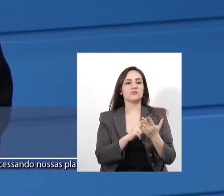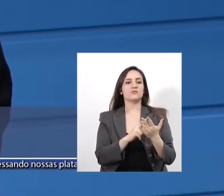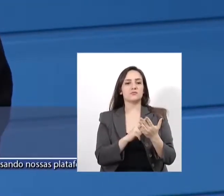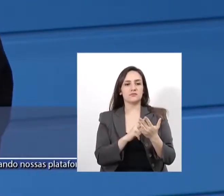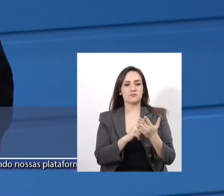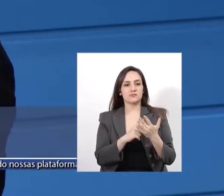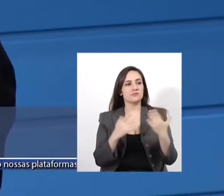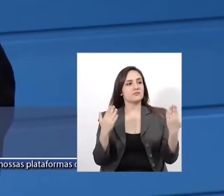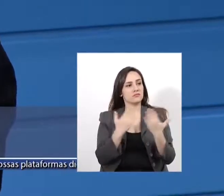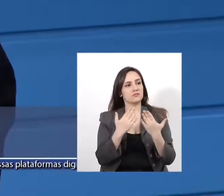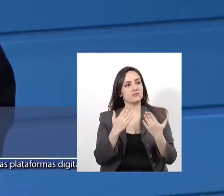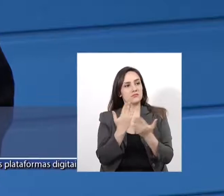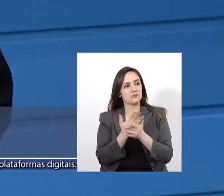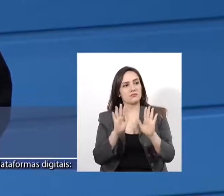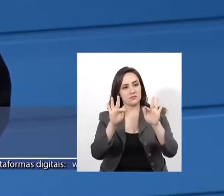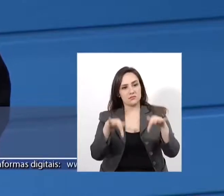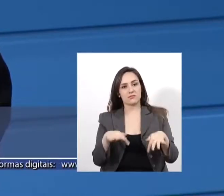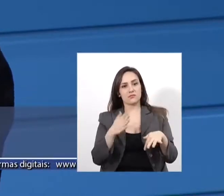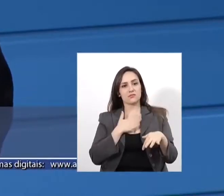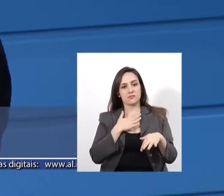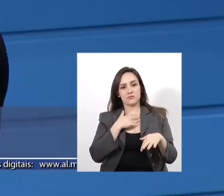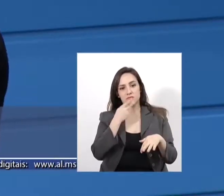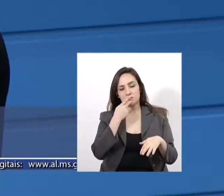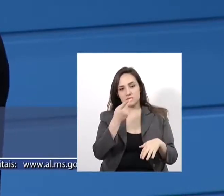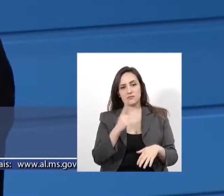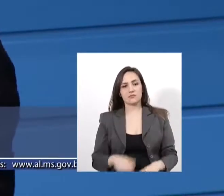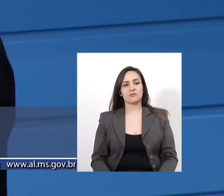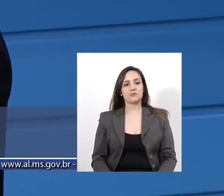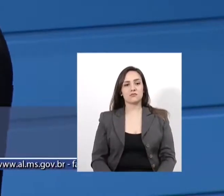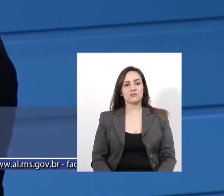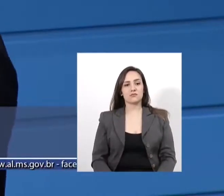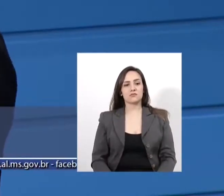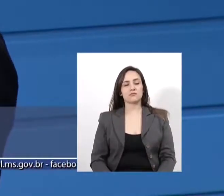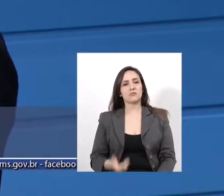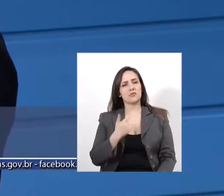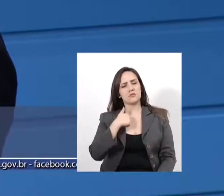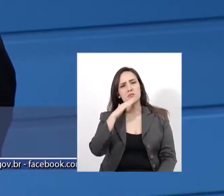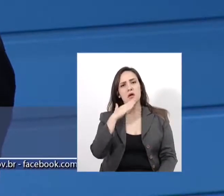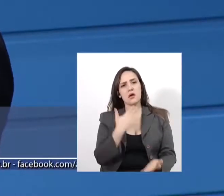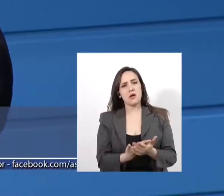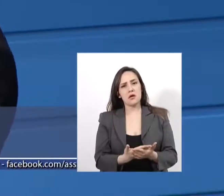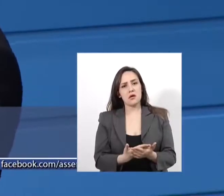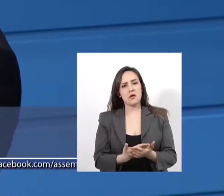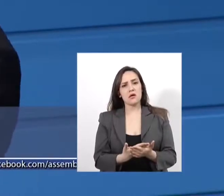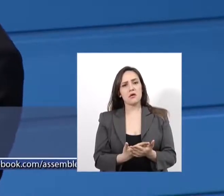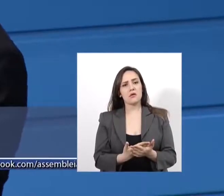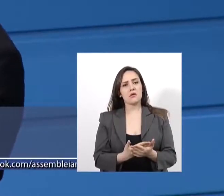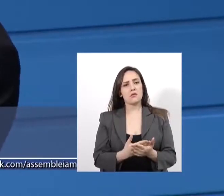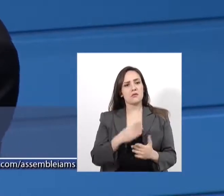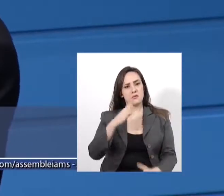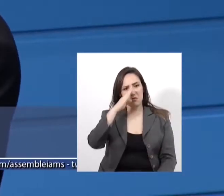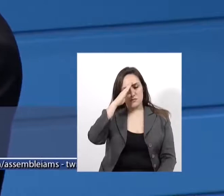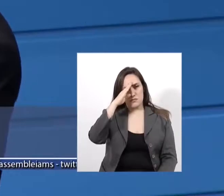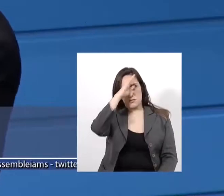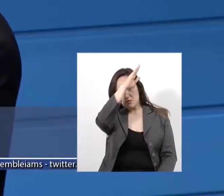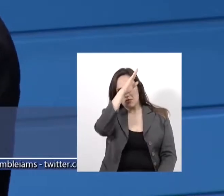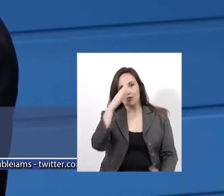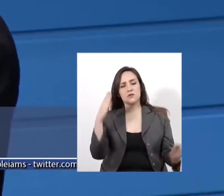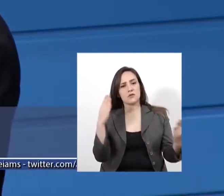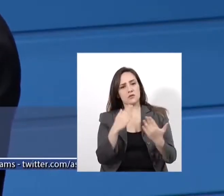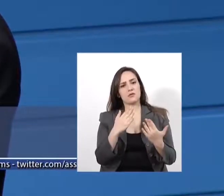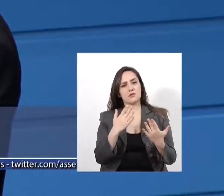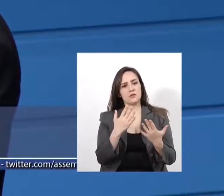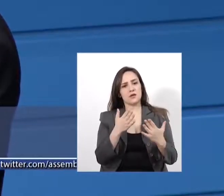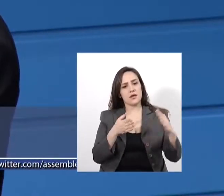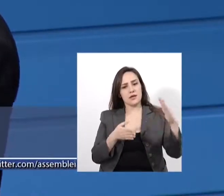preocupado. E para encerrar meu parte, deputado Pedro Kemp, eu fico assim, estarrecido de ver um presidente que acabou de entrar para